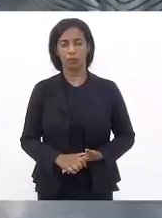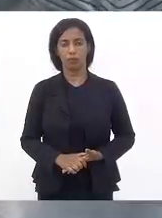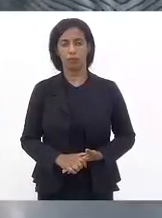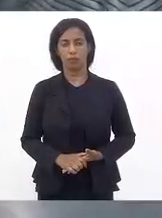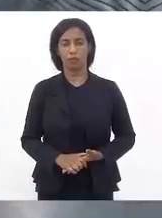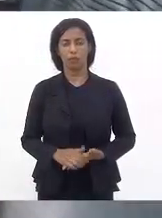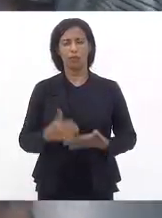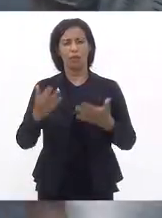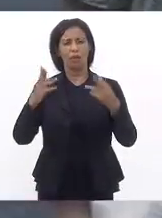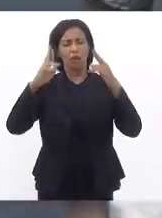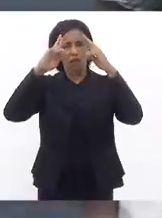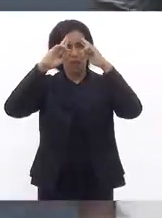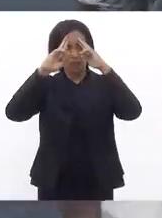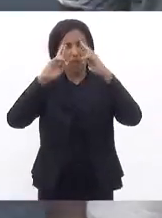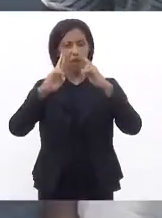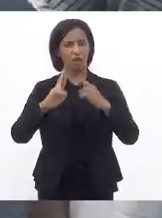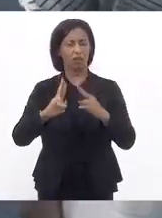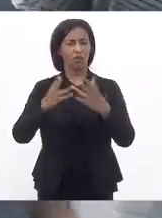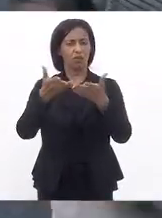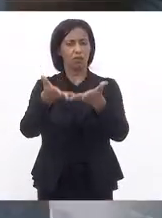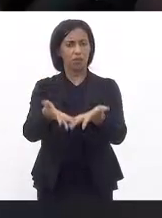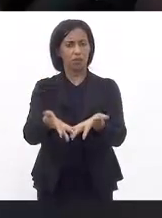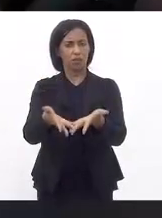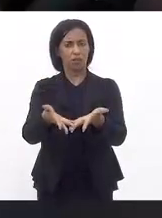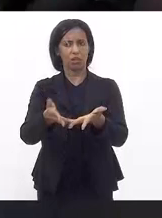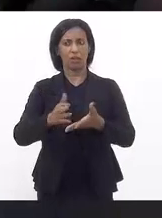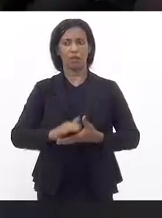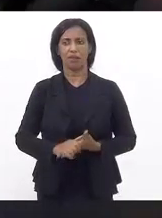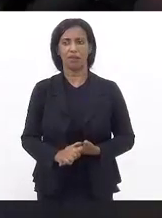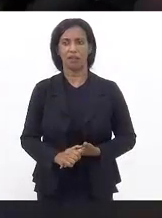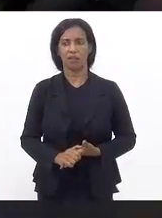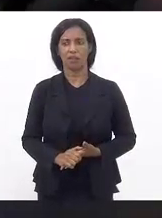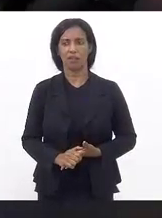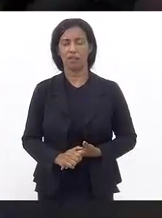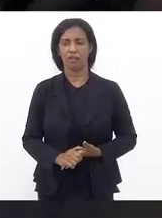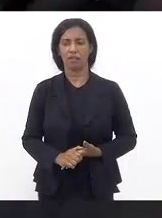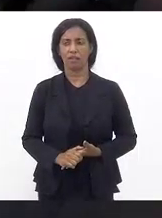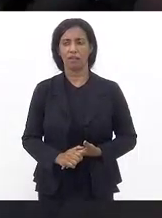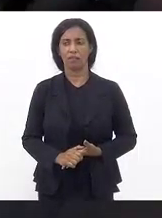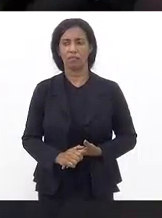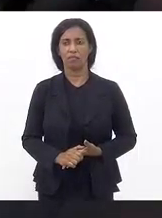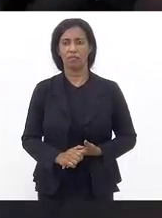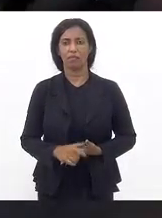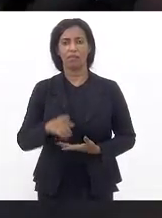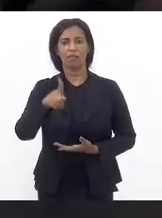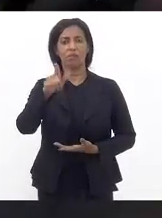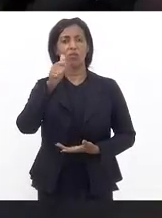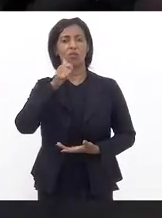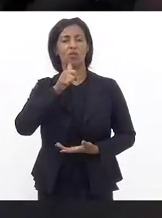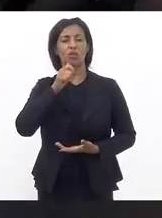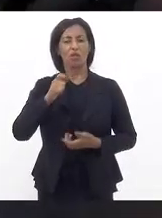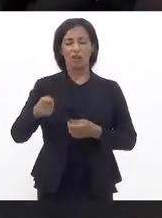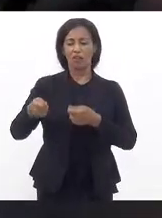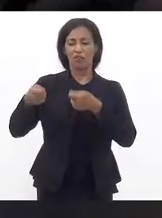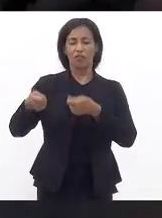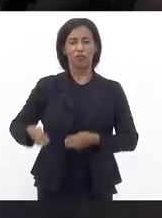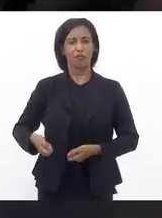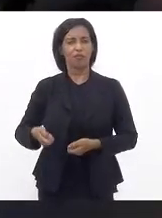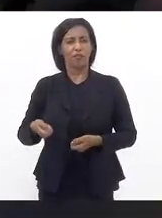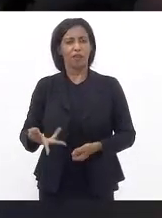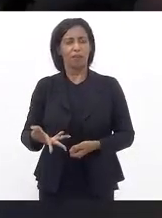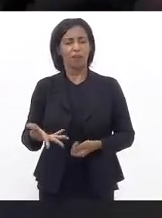até a senhora não atende agora no contrária à esquerda a letra não contaria nada fora da mulher ali não adianta